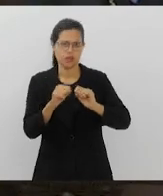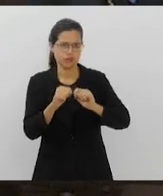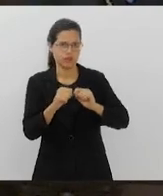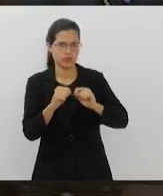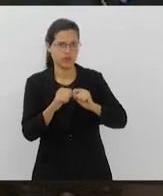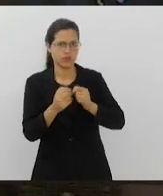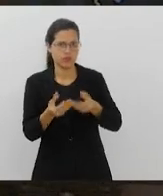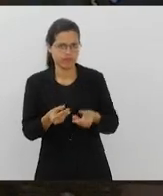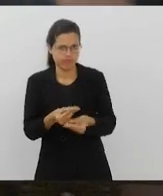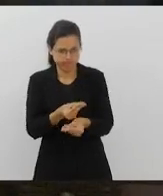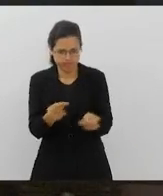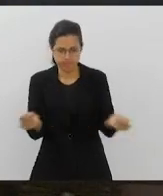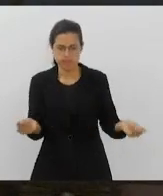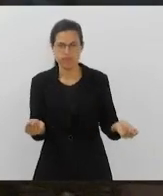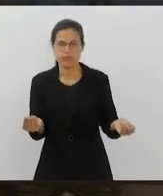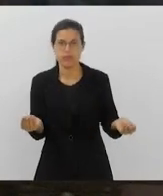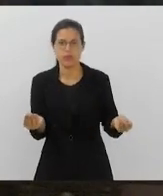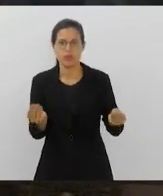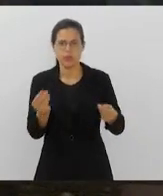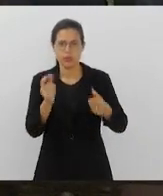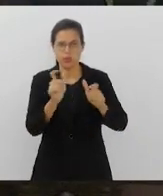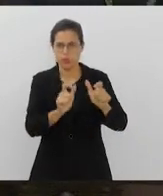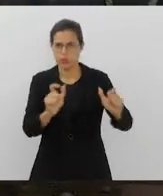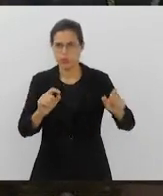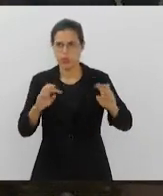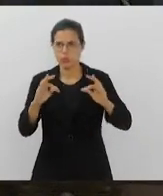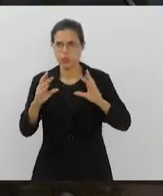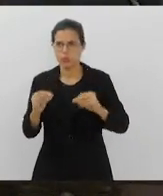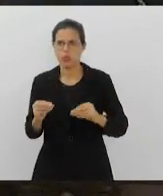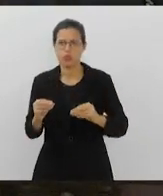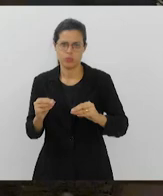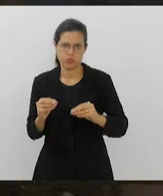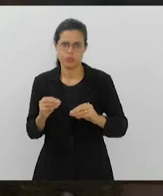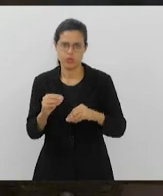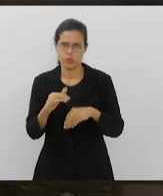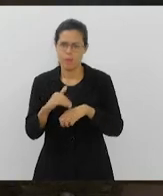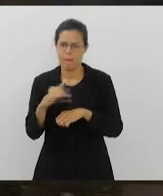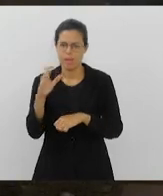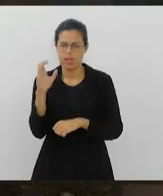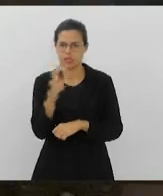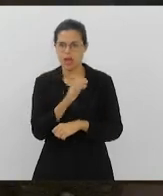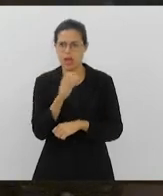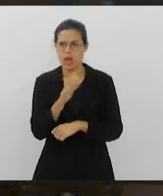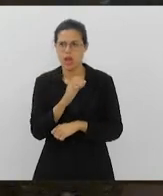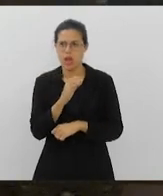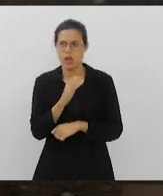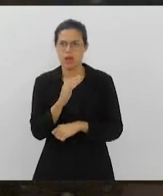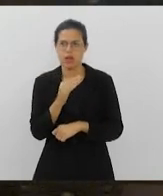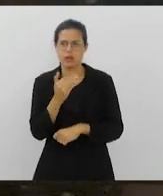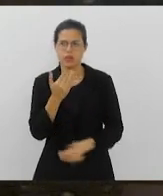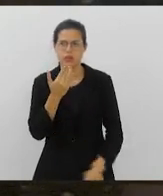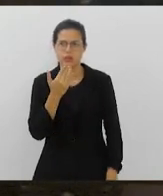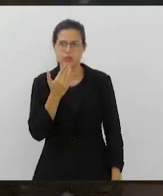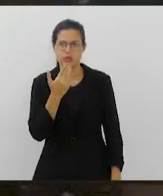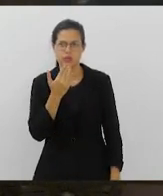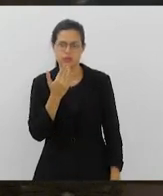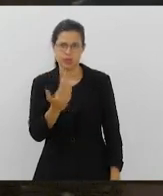de todos aqueles tão logo possível, pedindo escusas desde já pelo